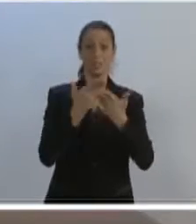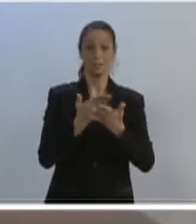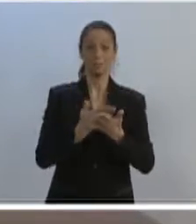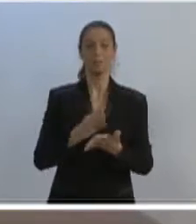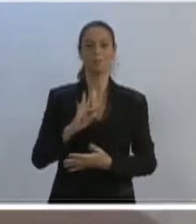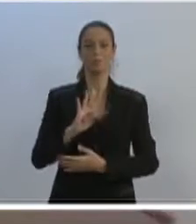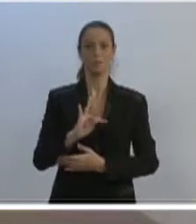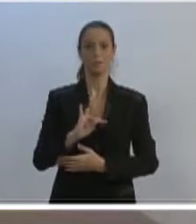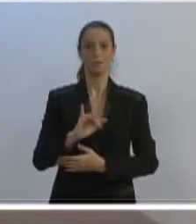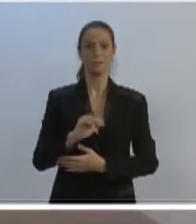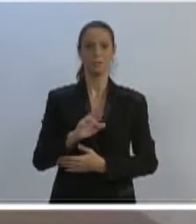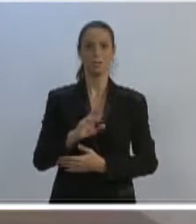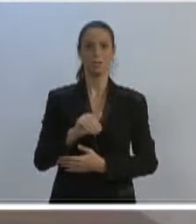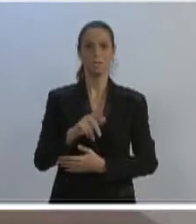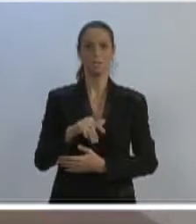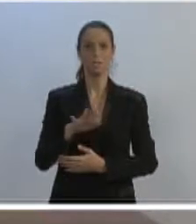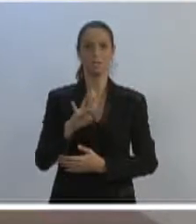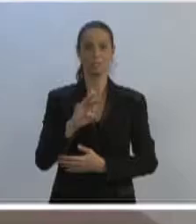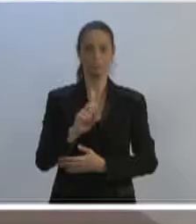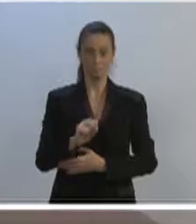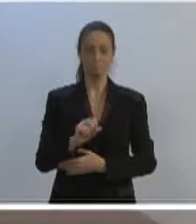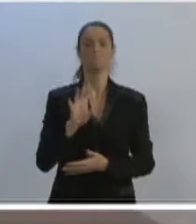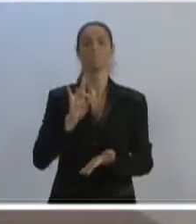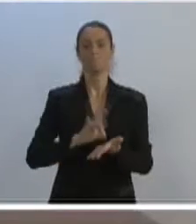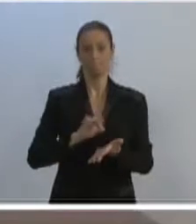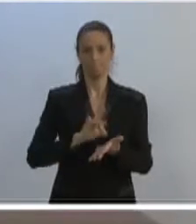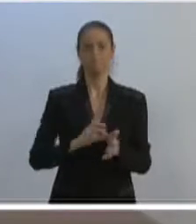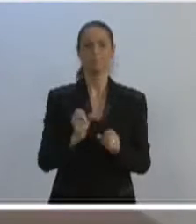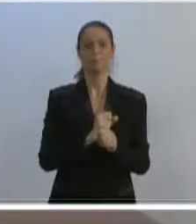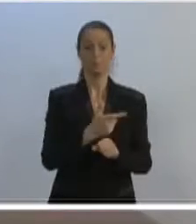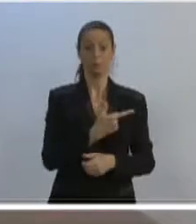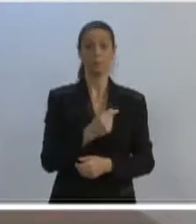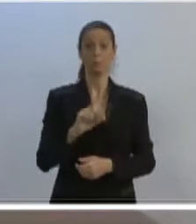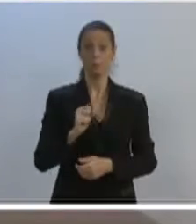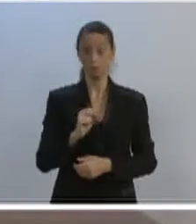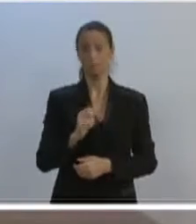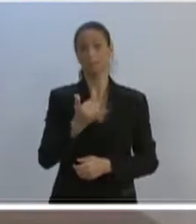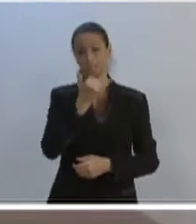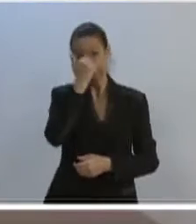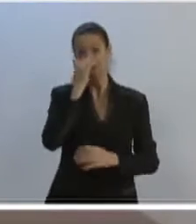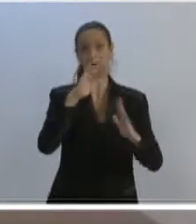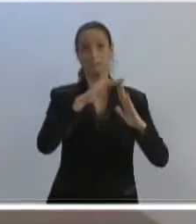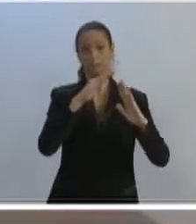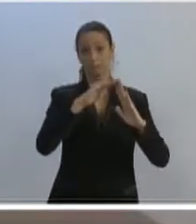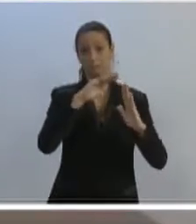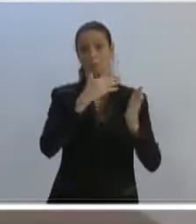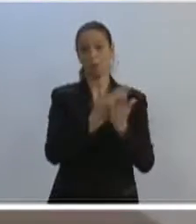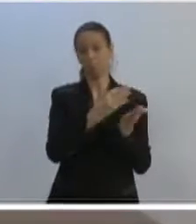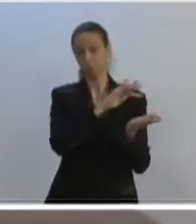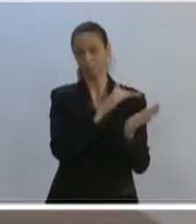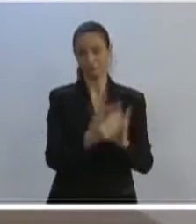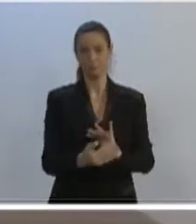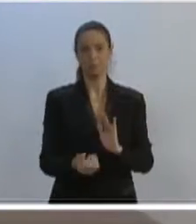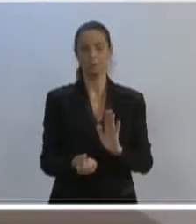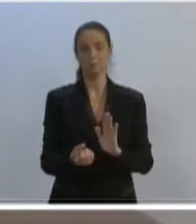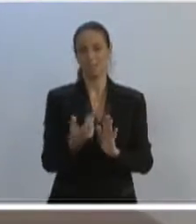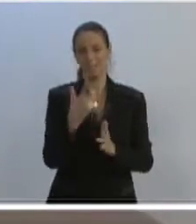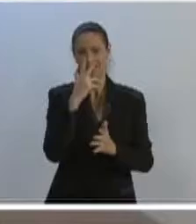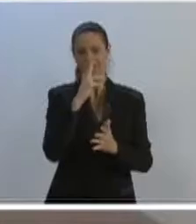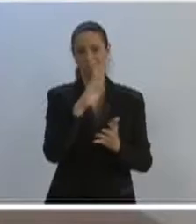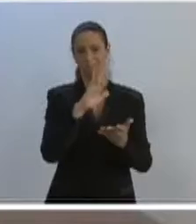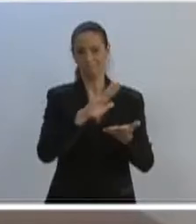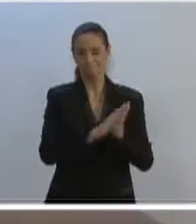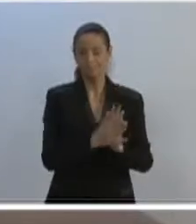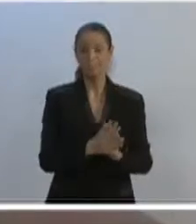Tiradentes. De fato, aconteceu uma fatalidade em 2008, onde a escola perdeu a sua sede. Nós tivemos uma reunião,